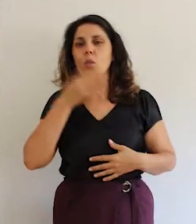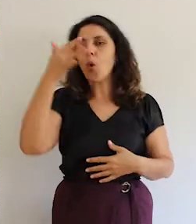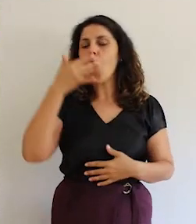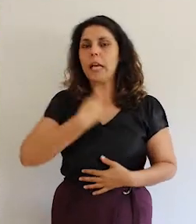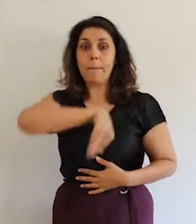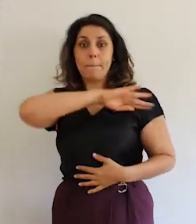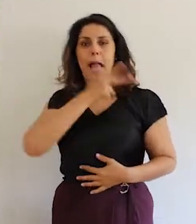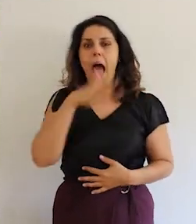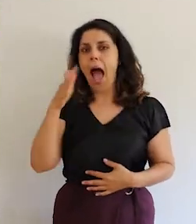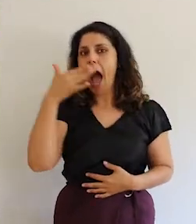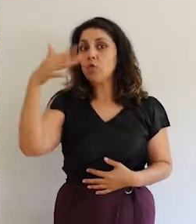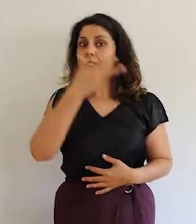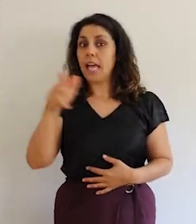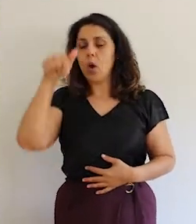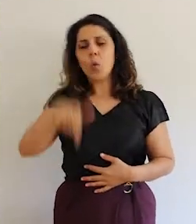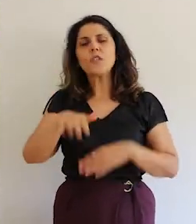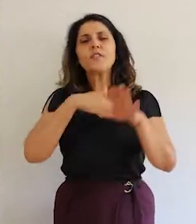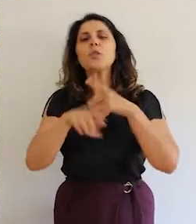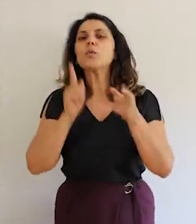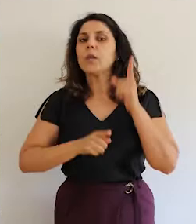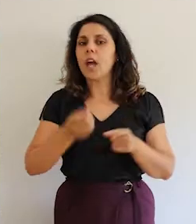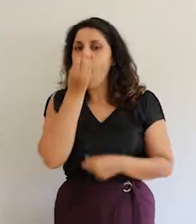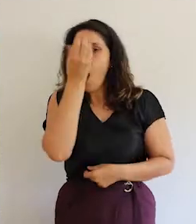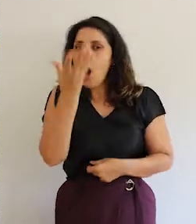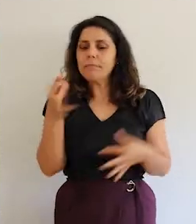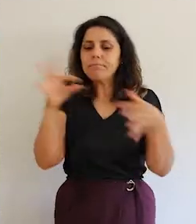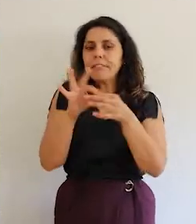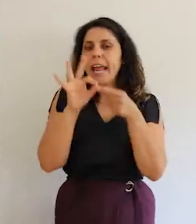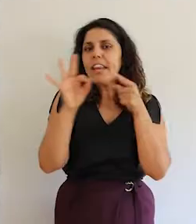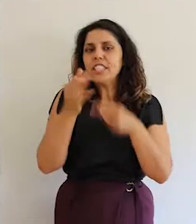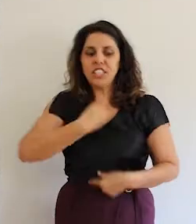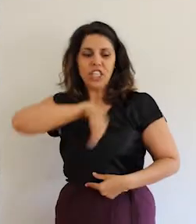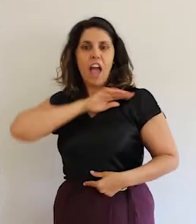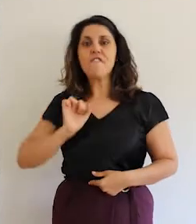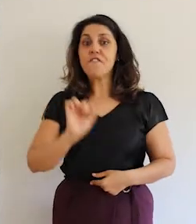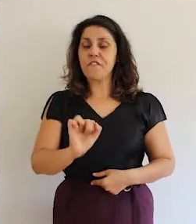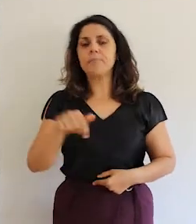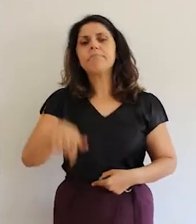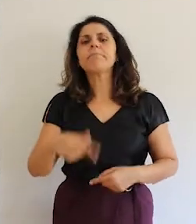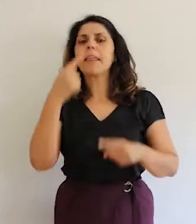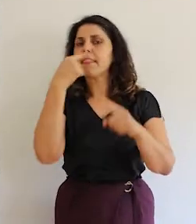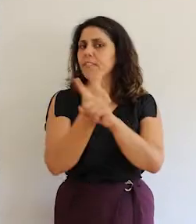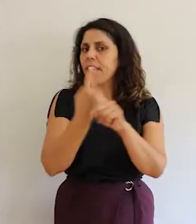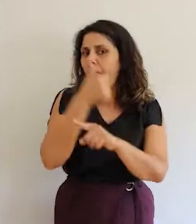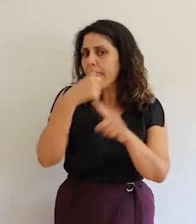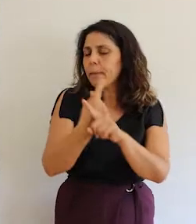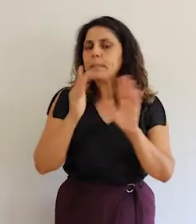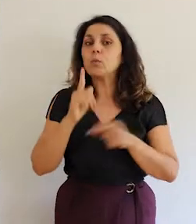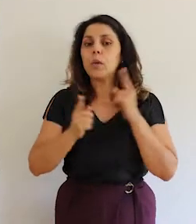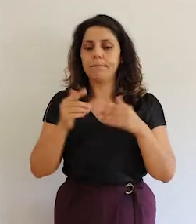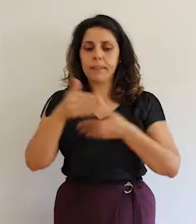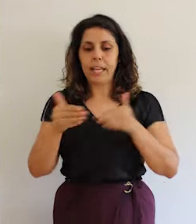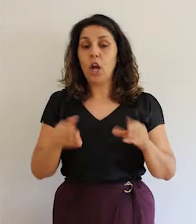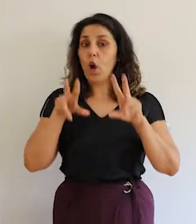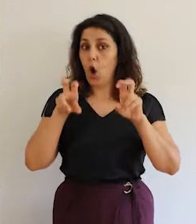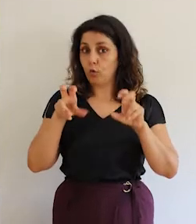Rodrigues. Como tal, hoje iremos realizar a rosa que caracteriza o seu cheiro. Para esta atividade vamos precisar de caixas de